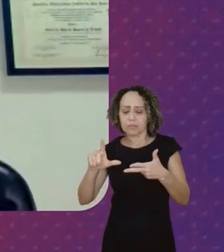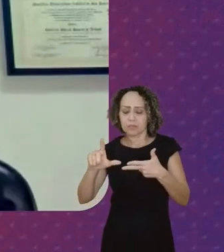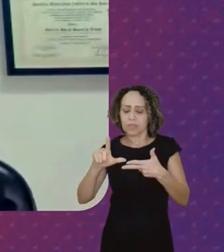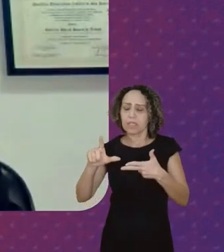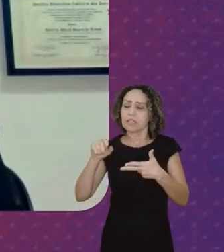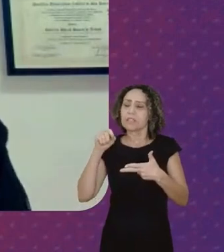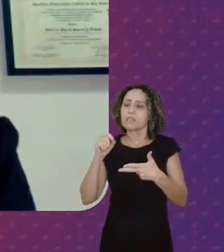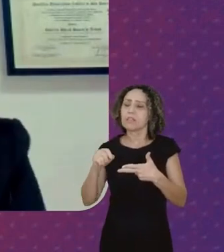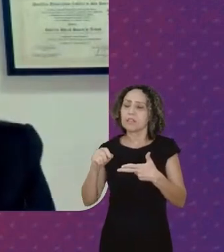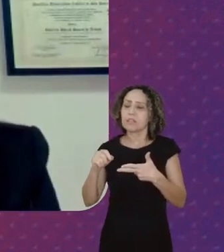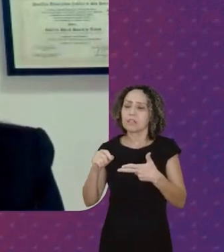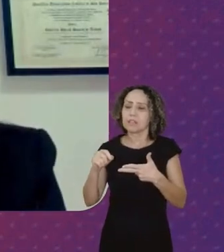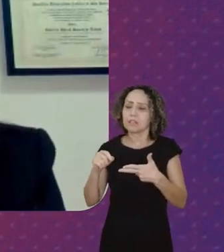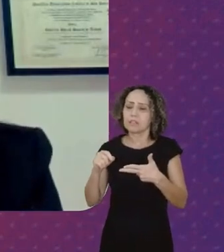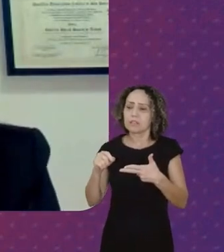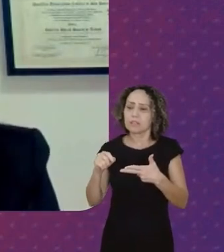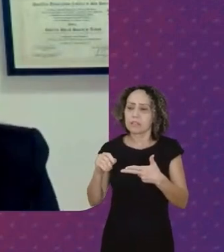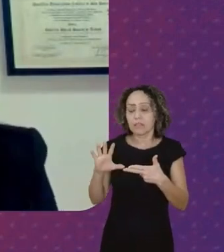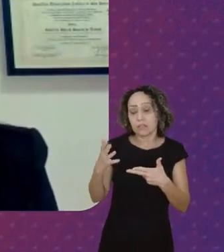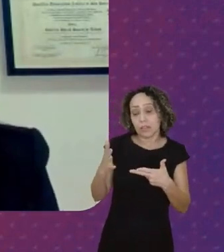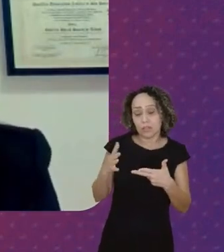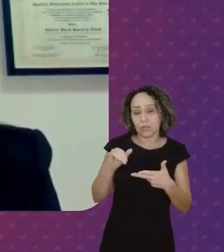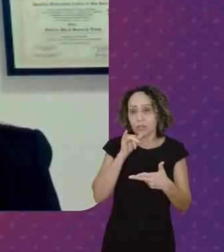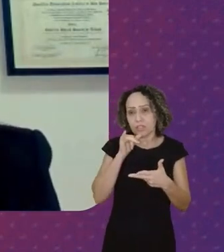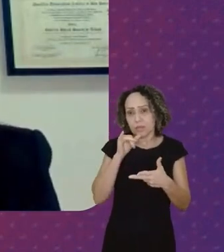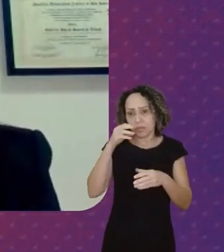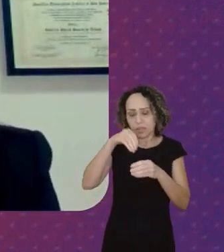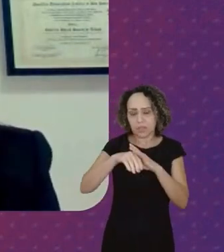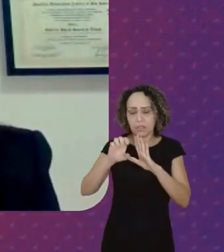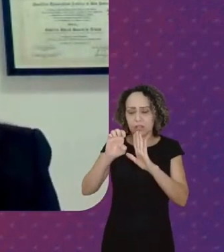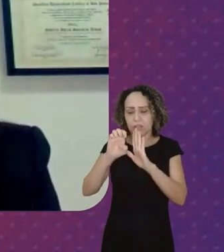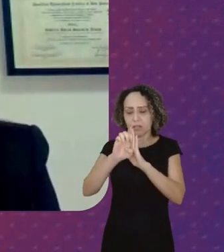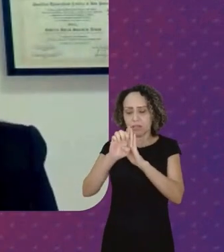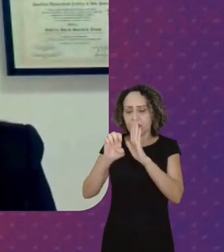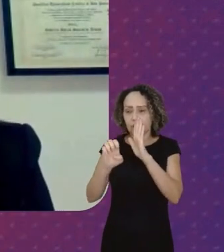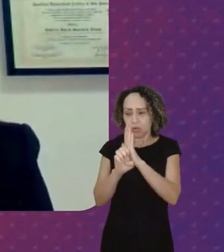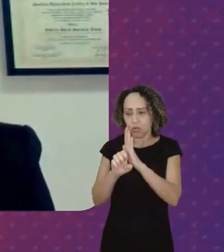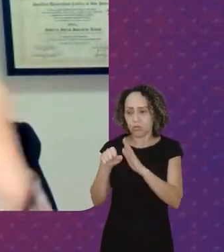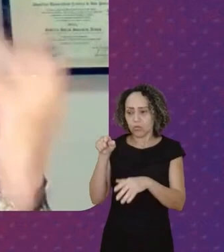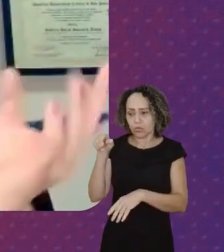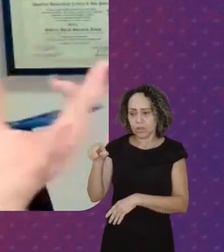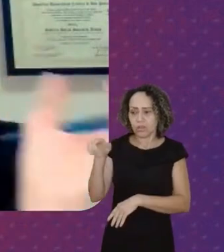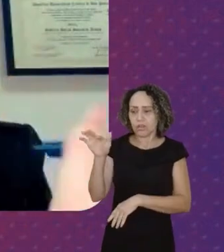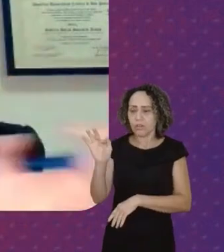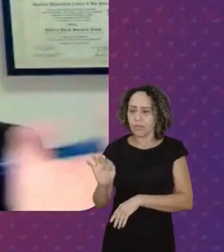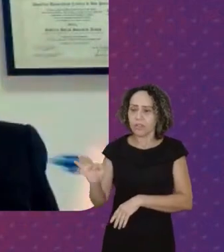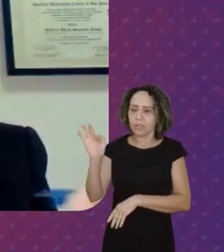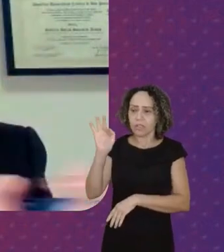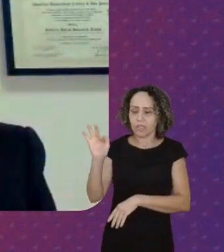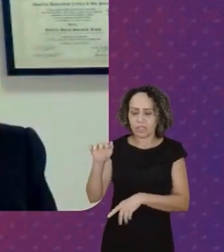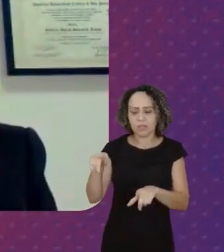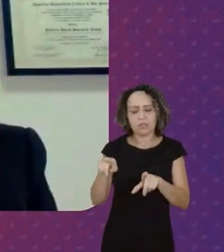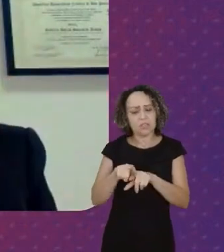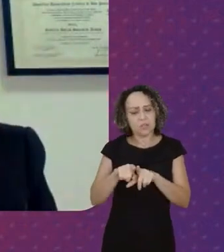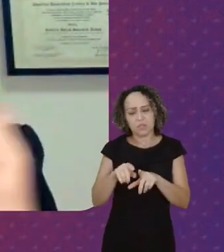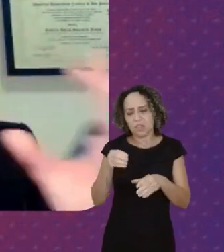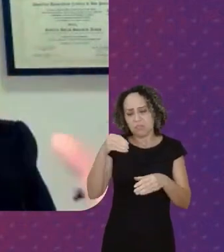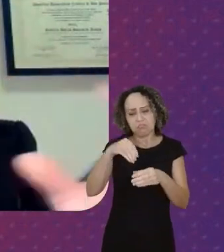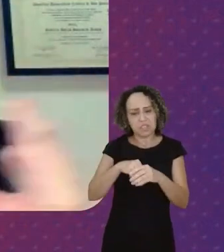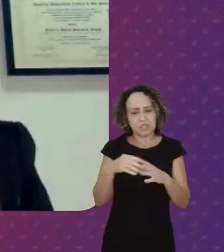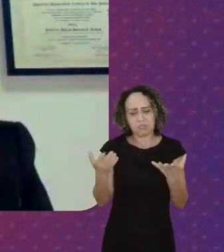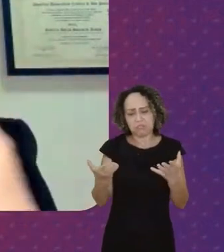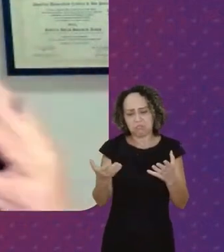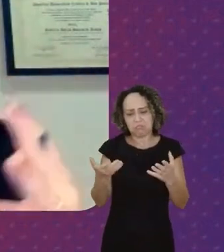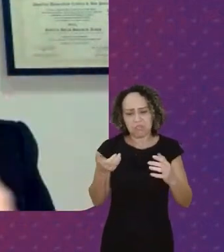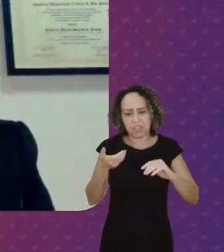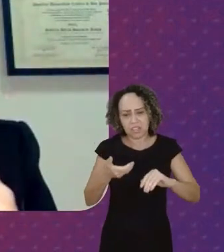está previsto, tanto nos estatutos da federação, como nos regimentos das casas legislativas. Obviamente vai ter que